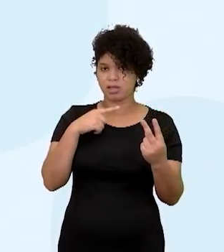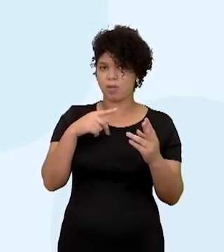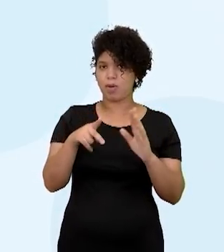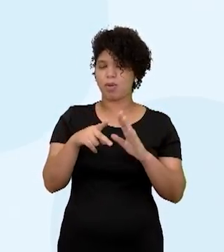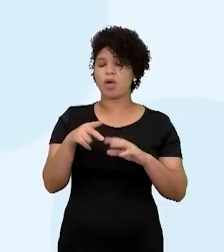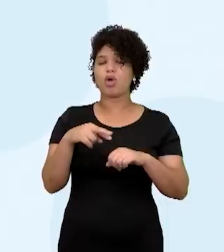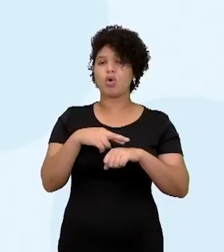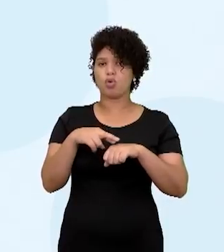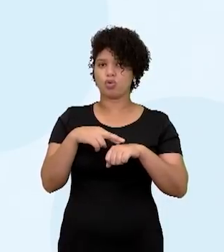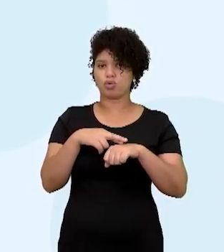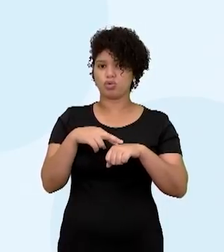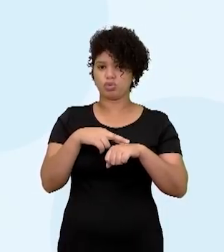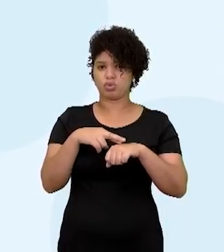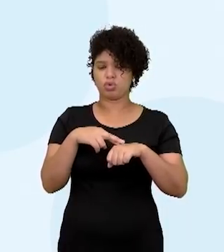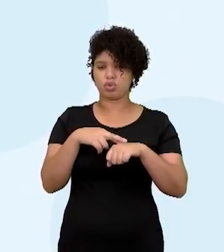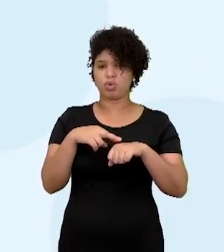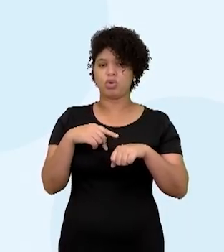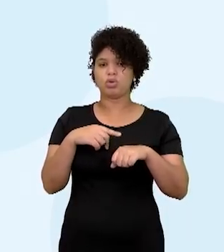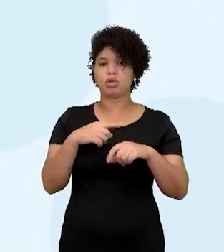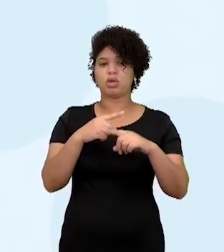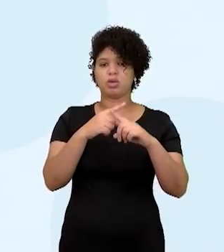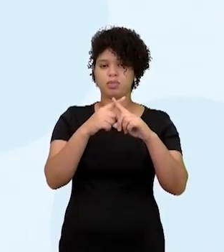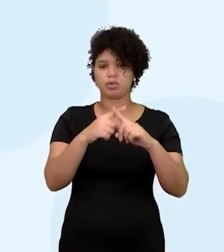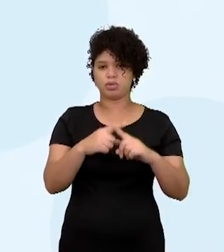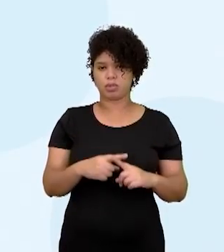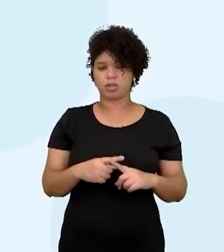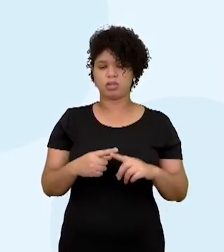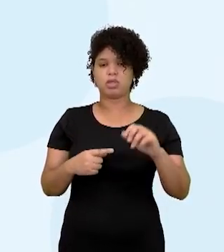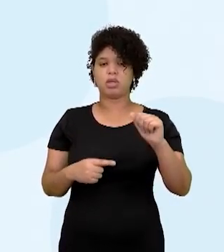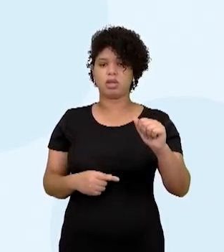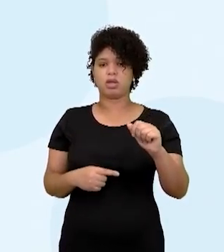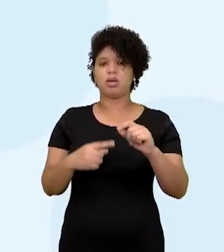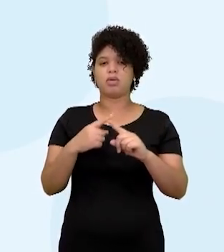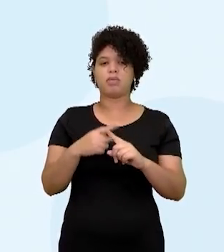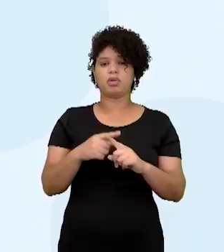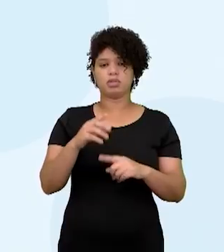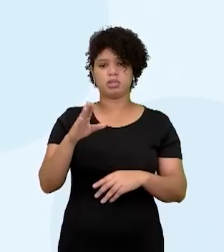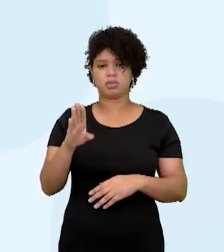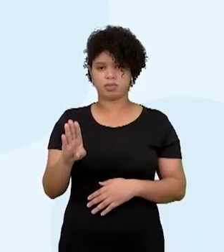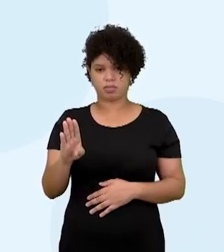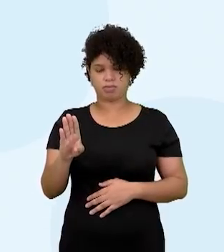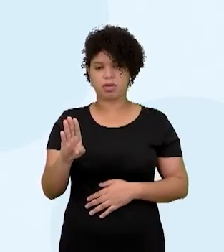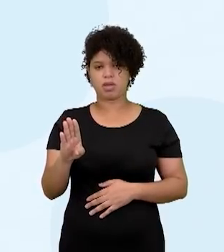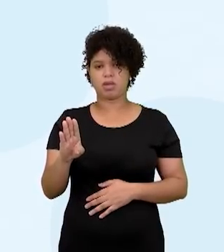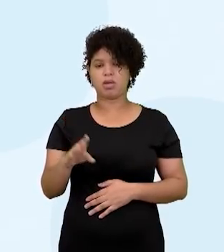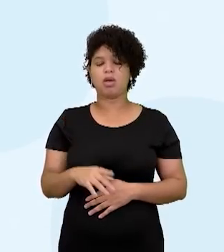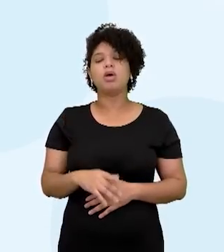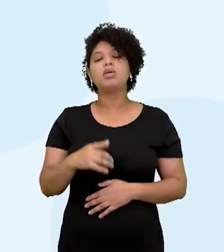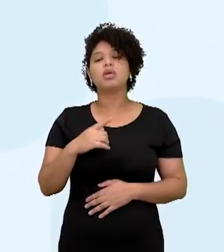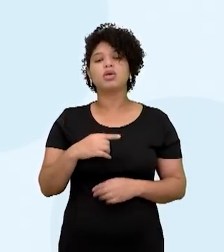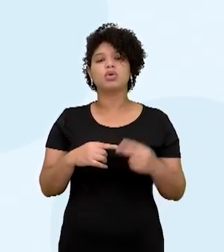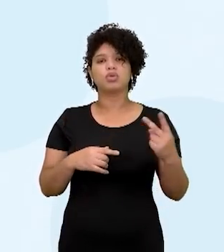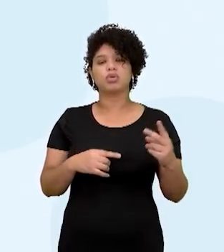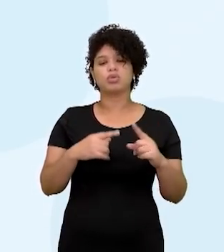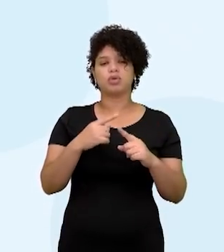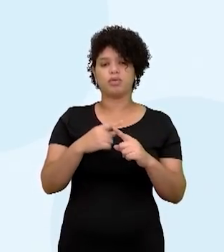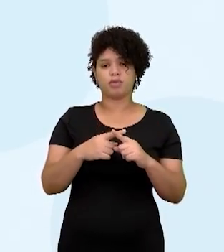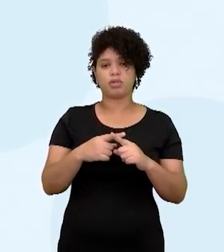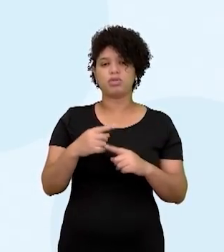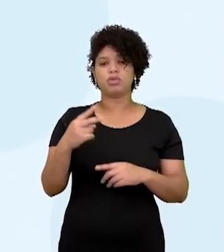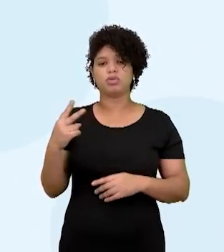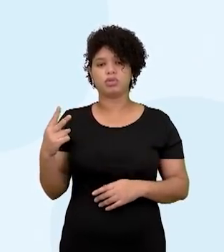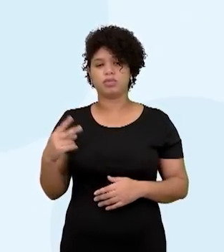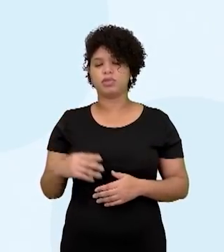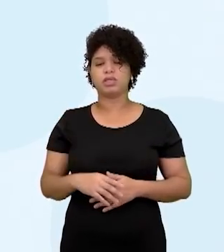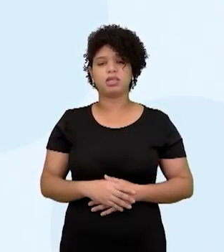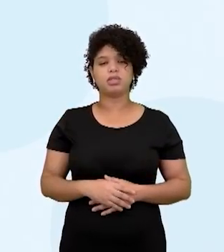né? Que está multiplicando cada um dos termos. Então, no meio eu tenho duas vezes o primeiro termo vezes o segundo. Tá, e o